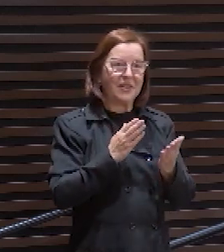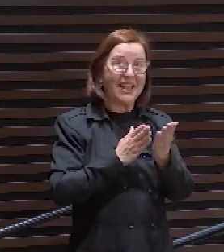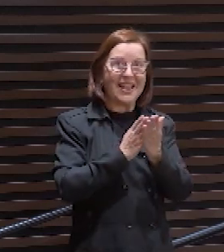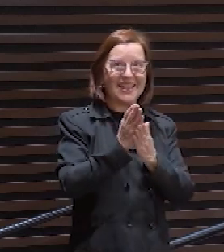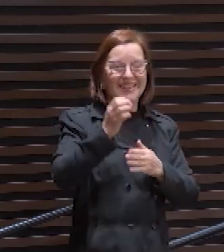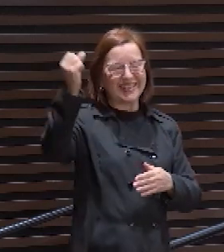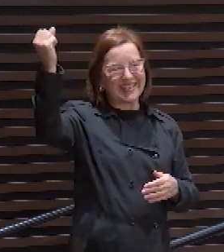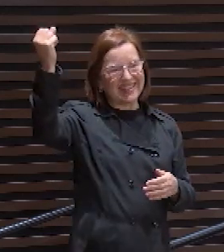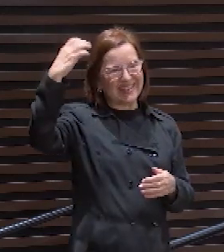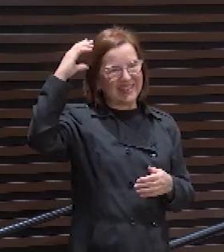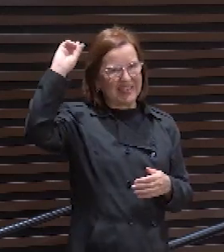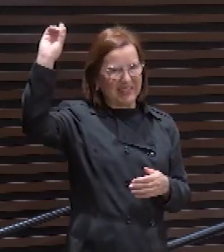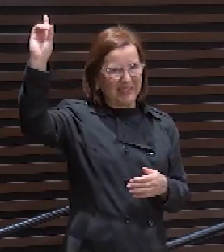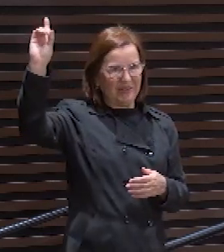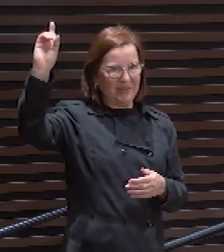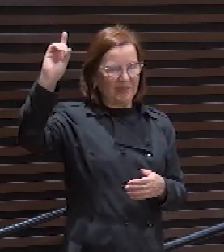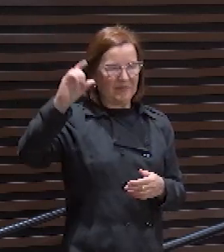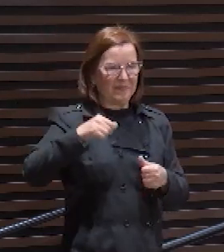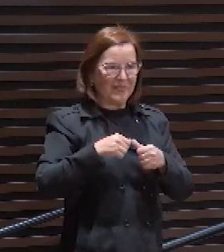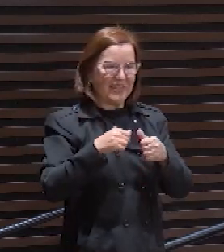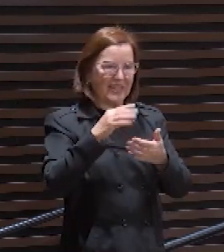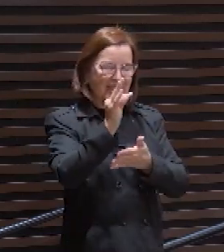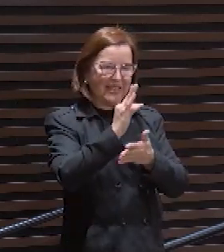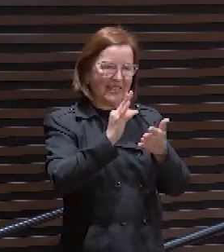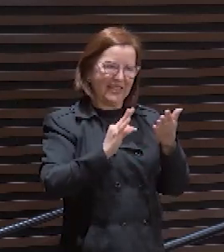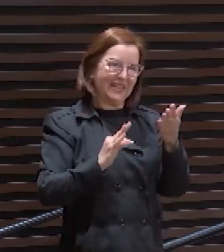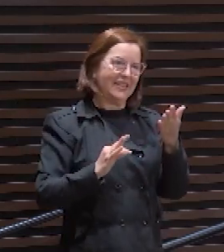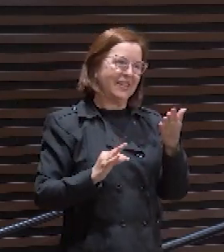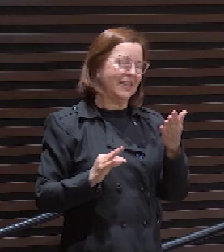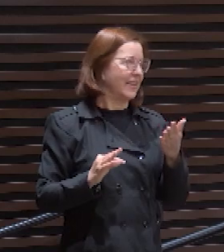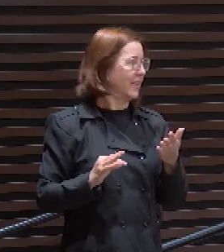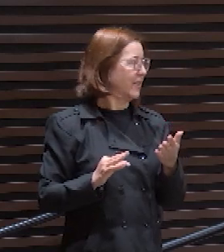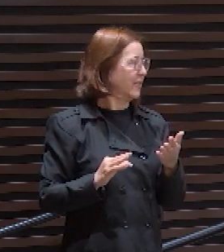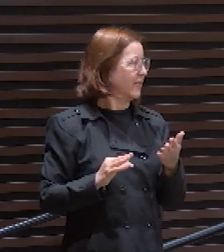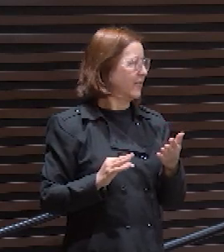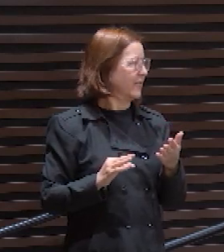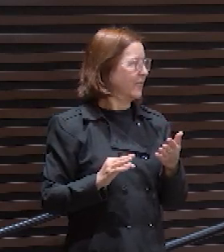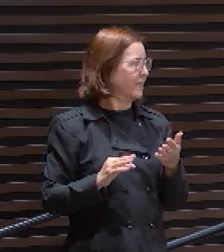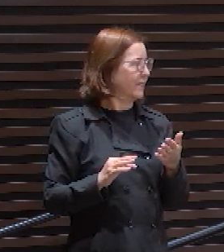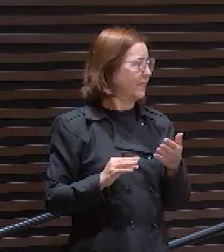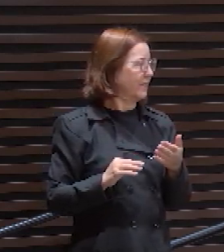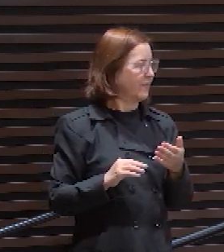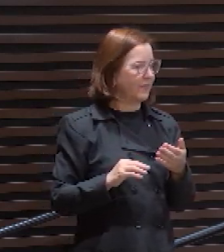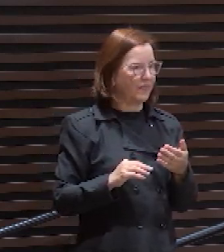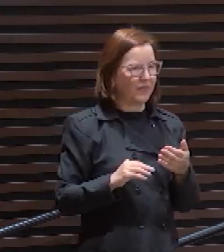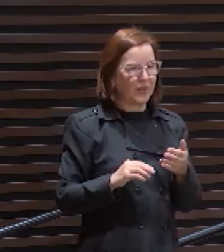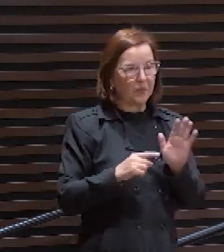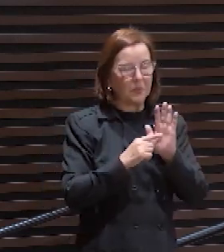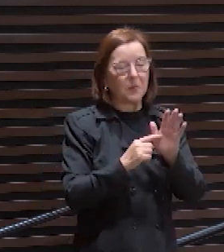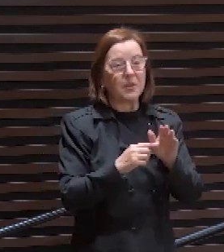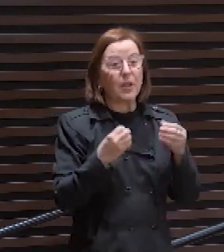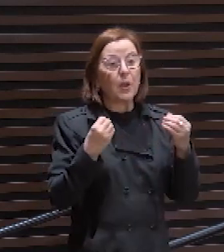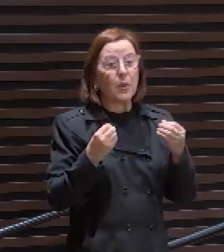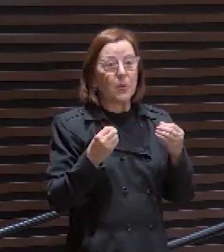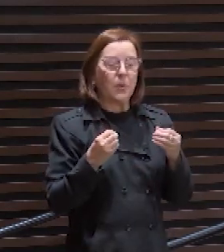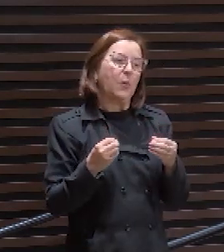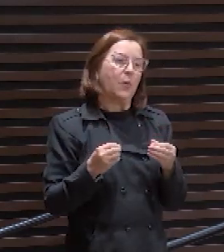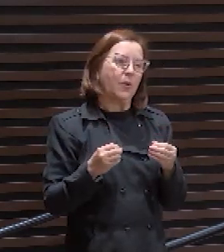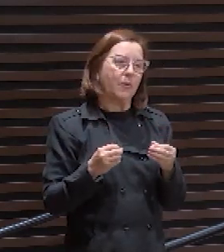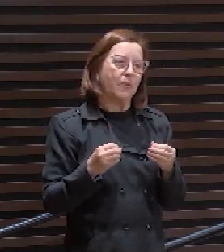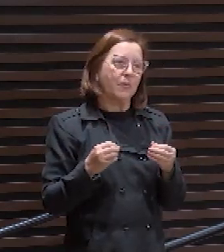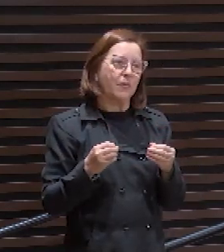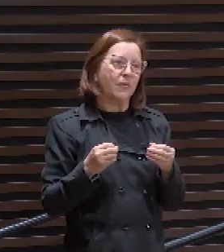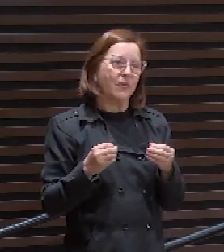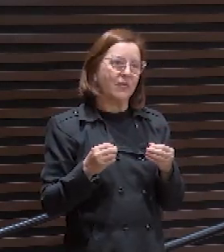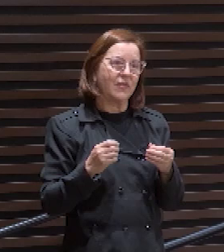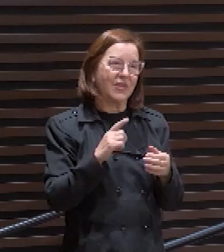apenas se coloca nesse texto como um instrutor sobre como alcançar a salvação, mas ele se coloca como sendo a